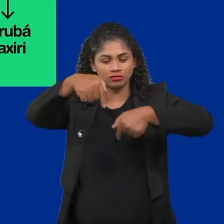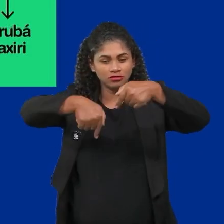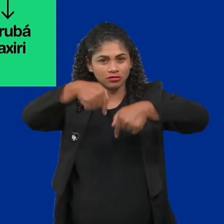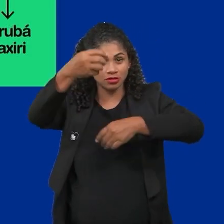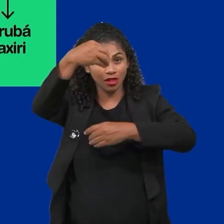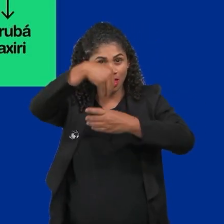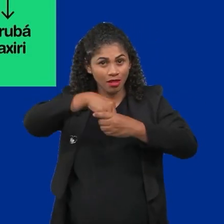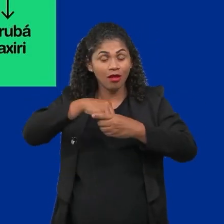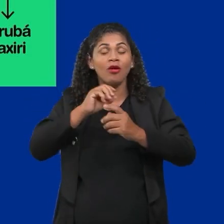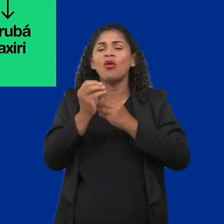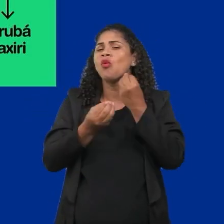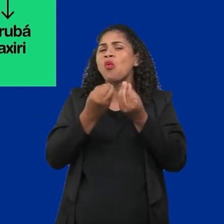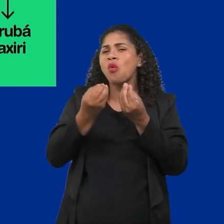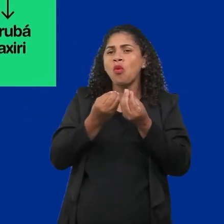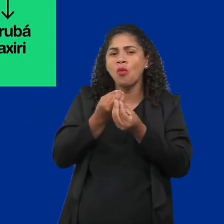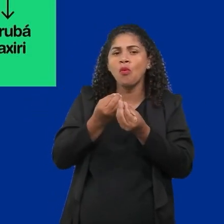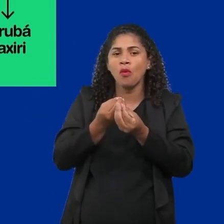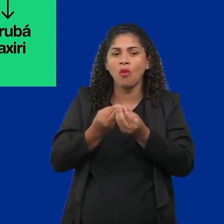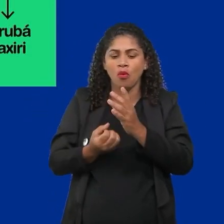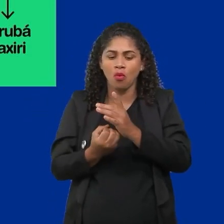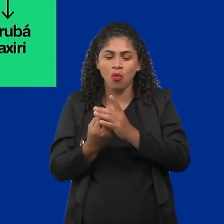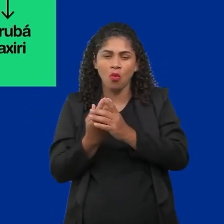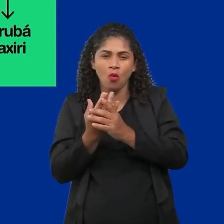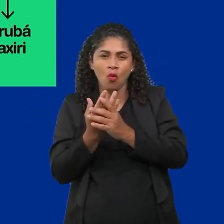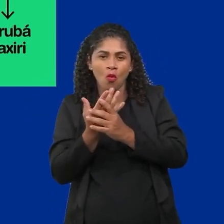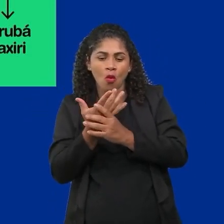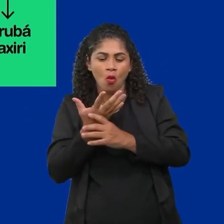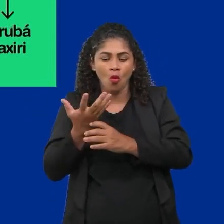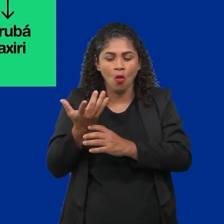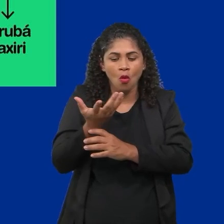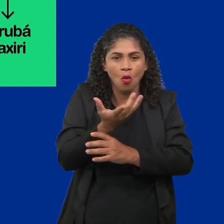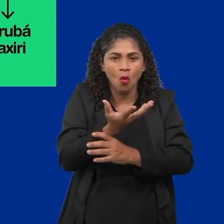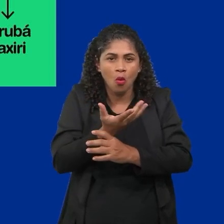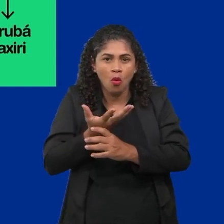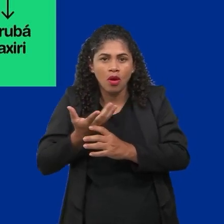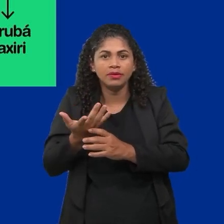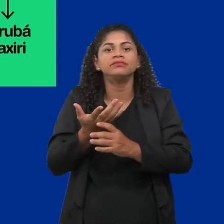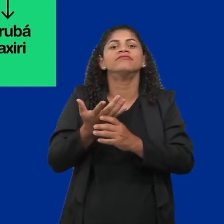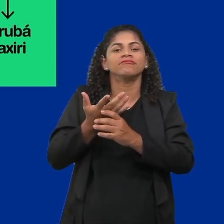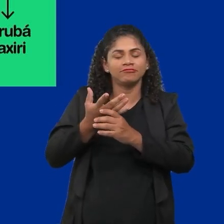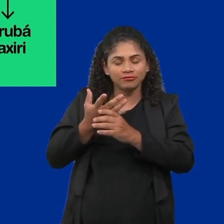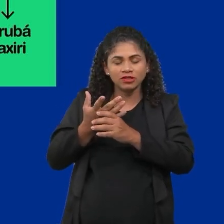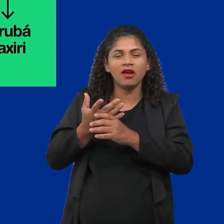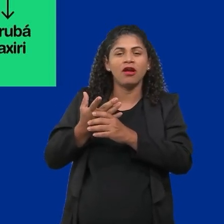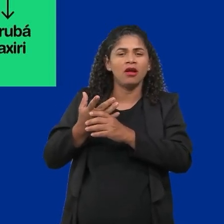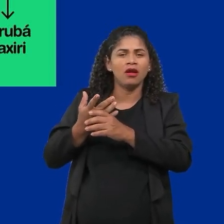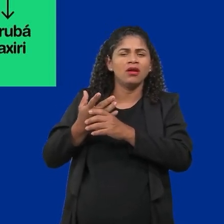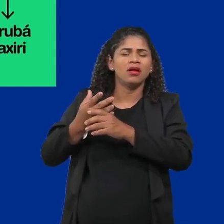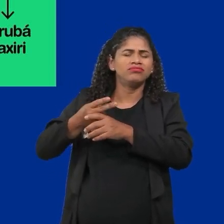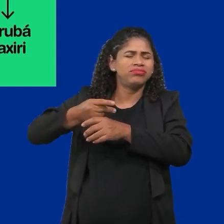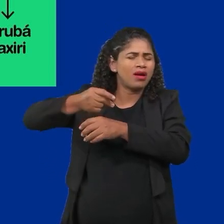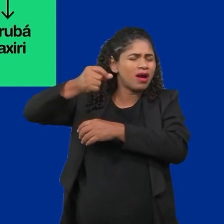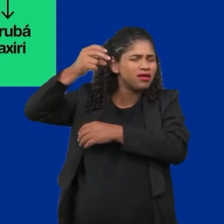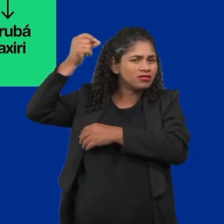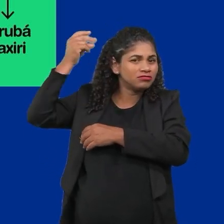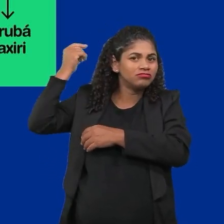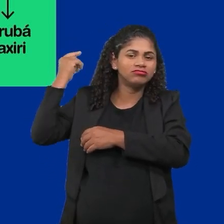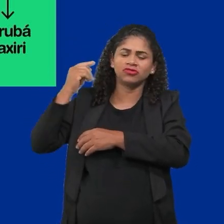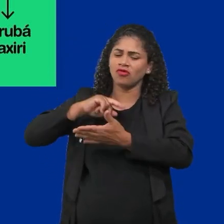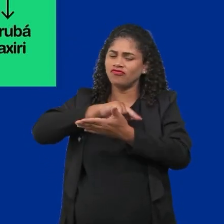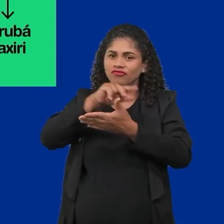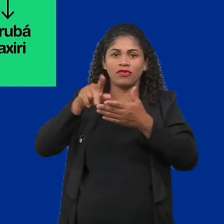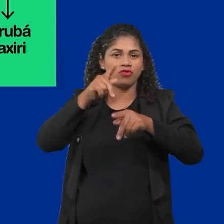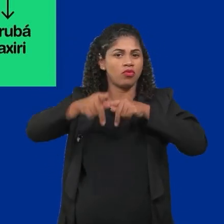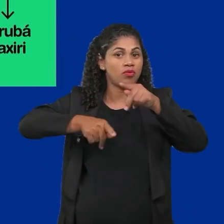falar da fermentação. Então, a fermentação é um processo que ocorre há milhares de anos em diversos povos para a produção